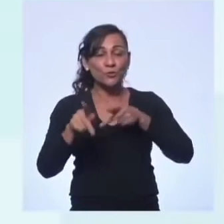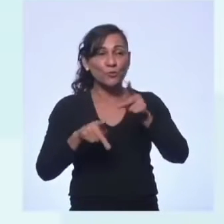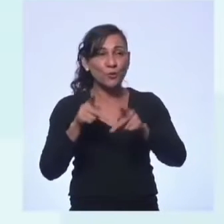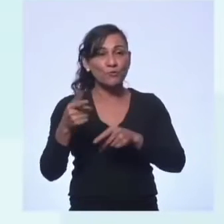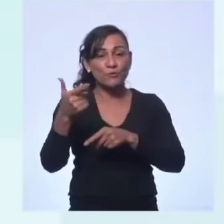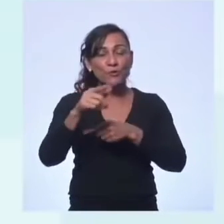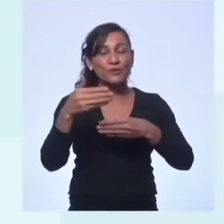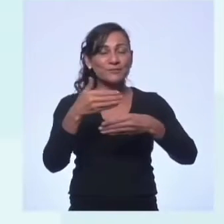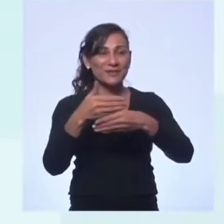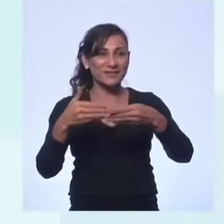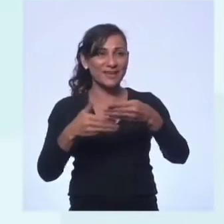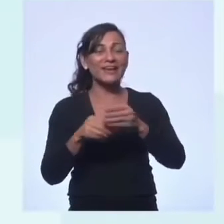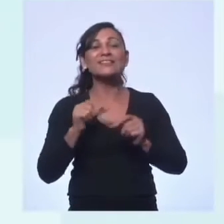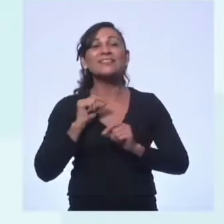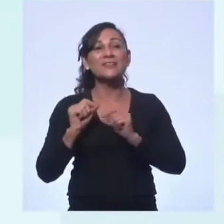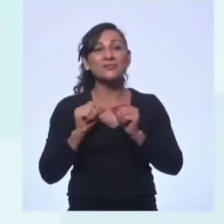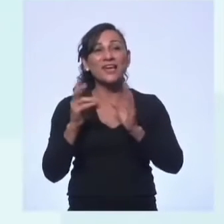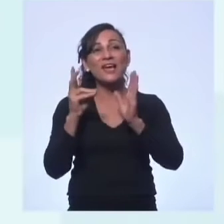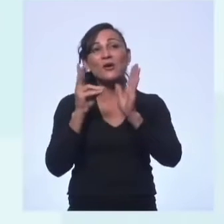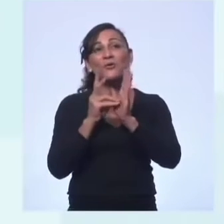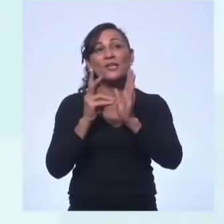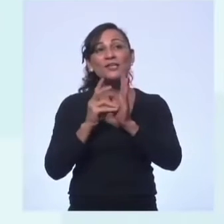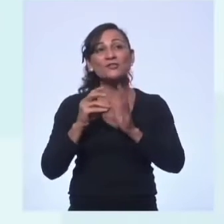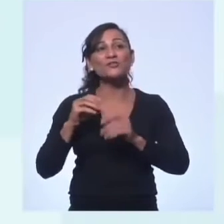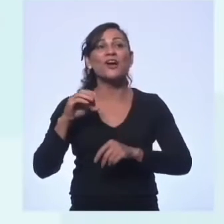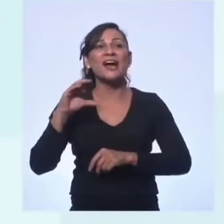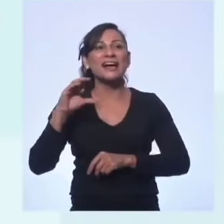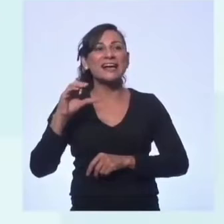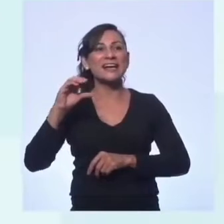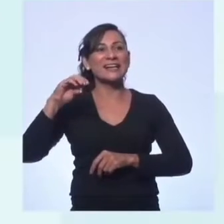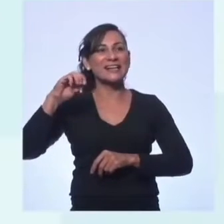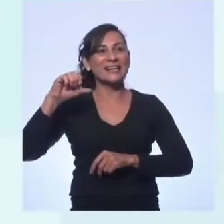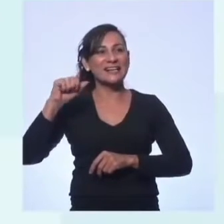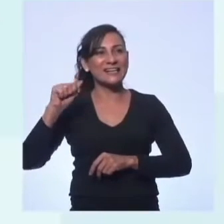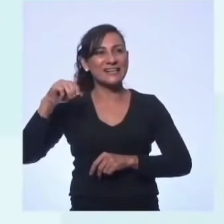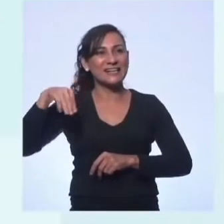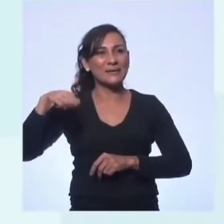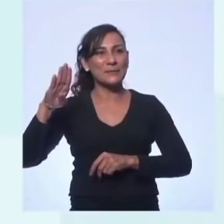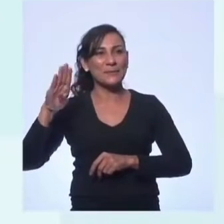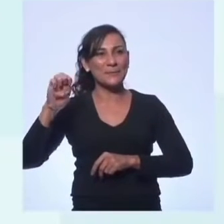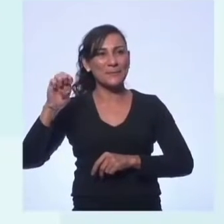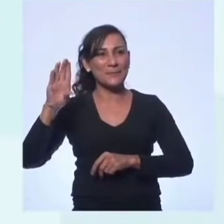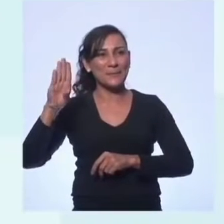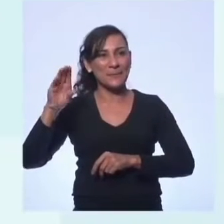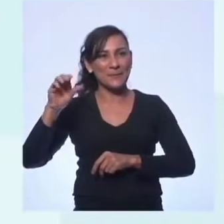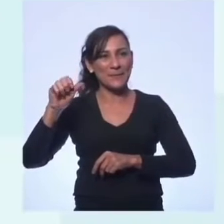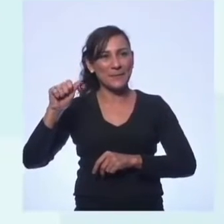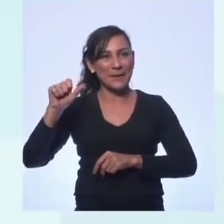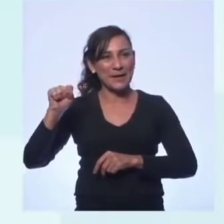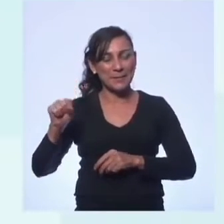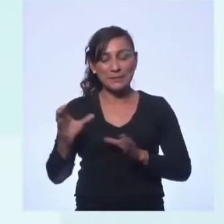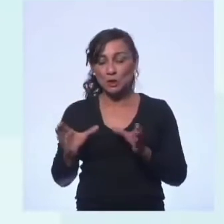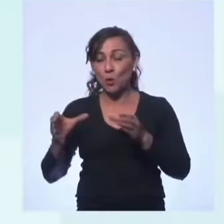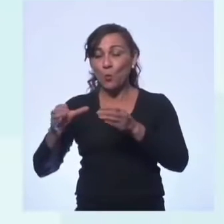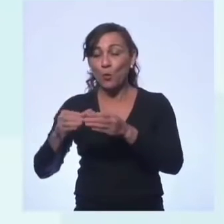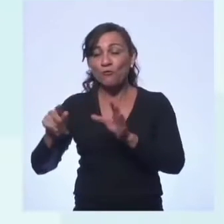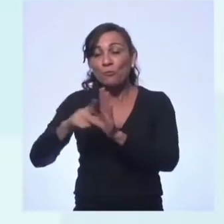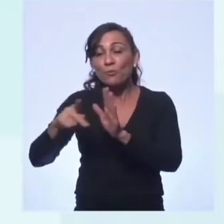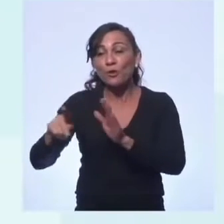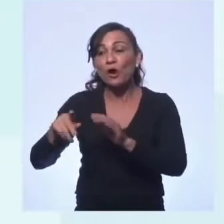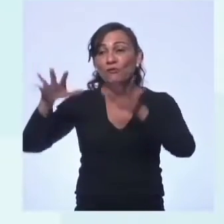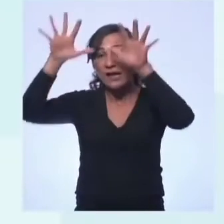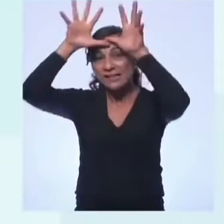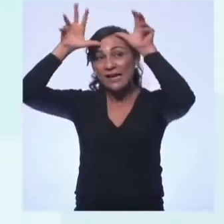tela. E aí nós temos o índio Cambeba e a borracha. Então, os Cambebas, que são índios do Amazonas, foram